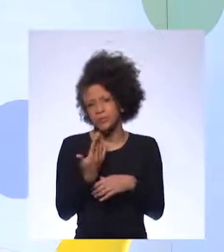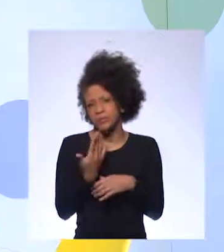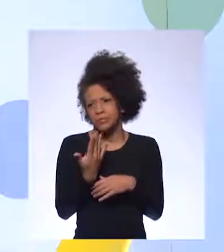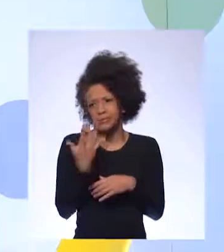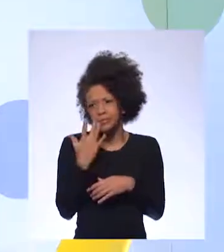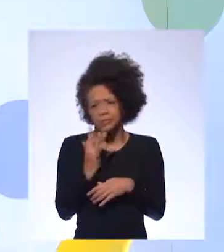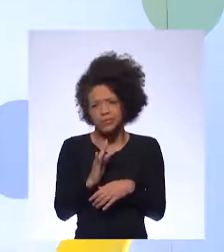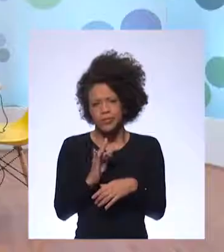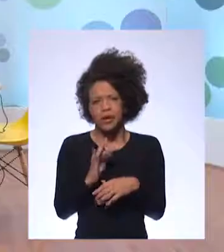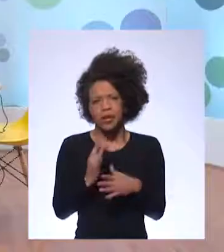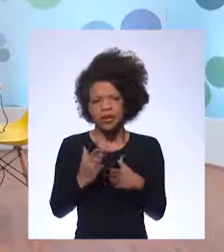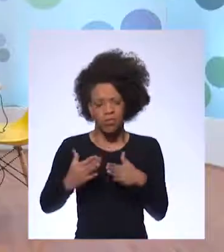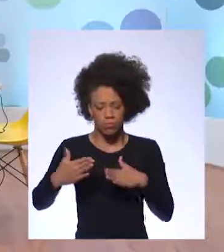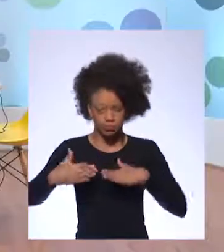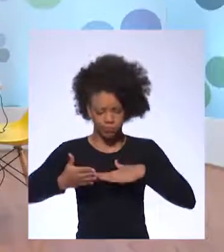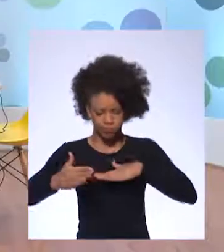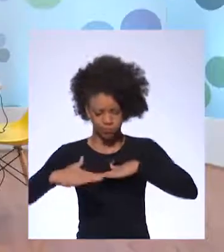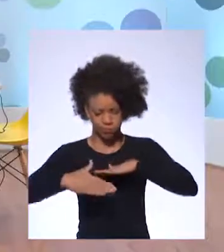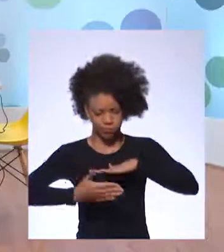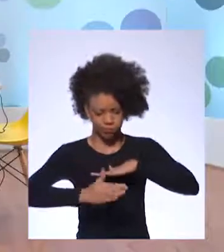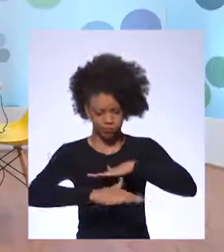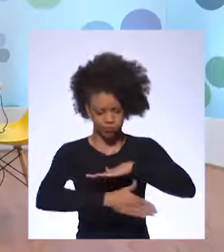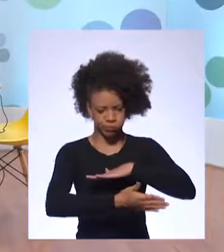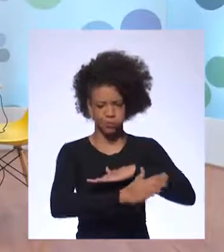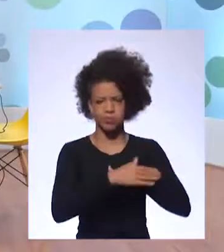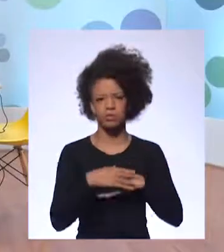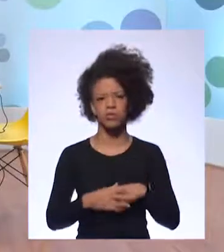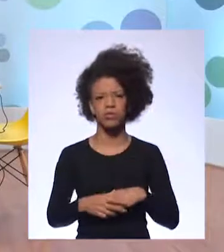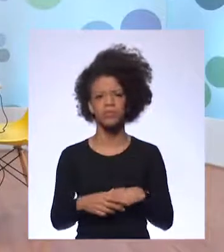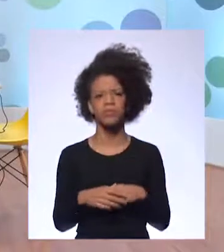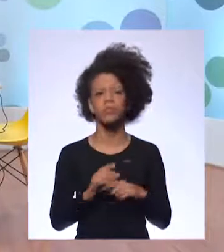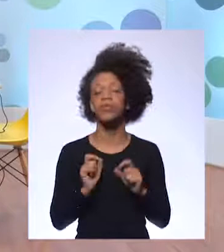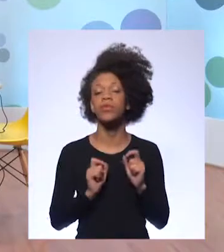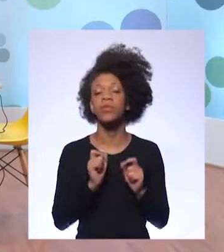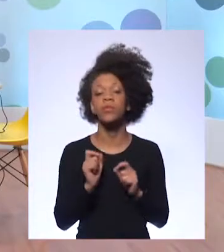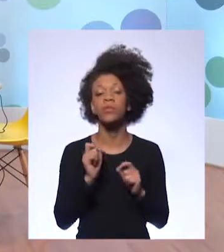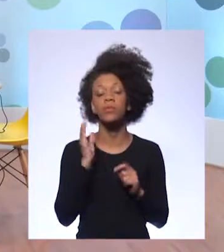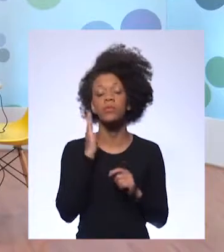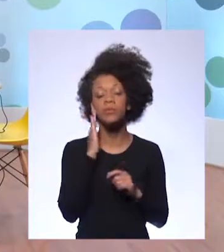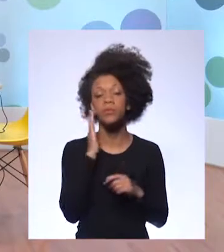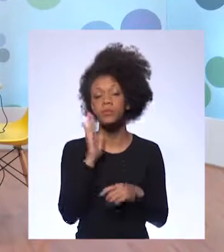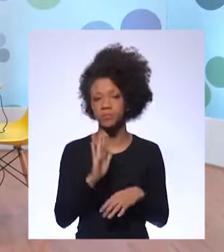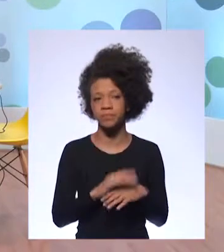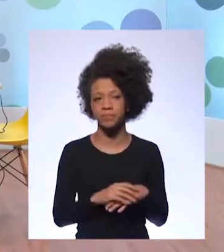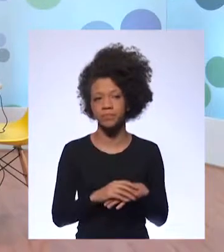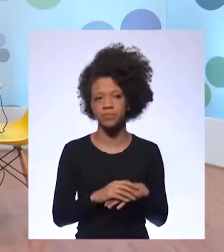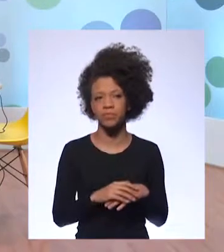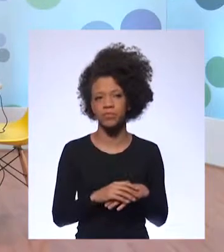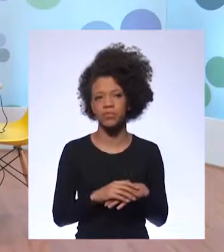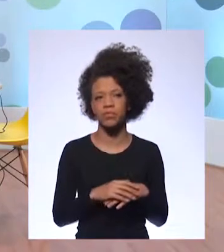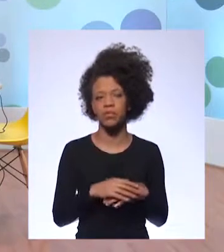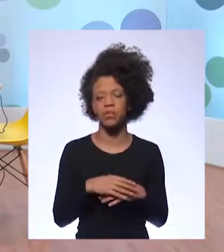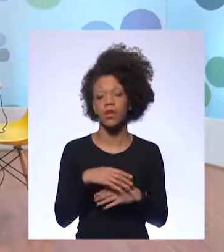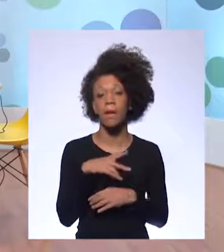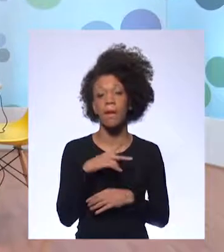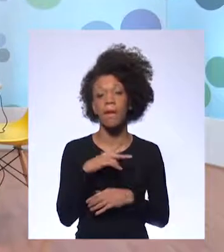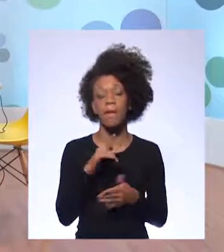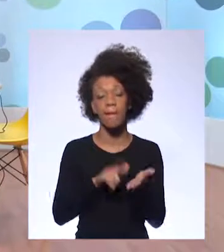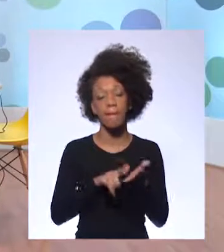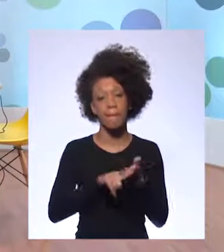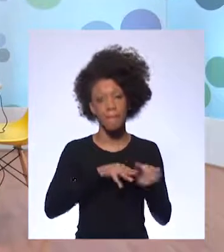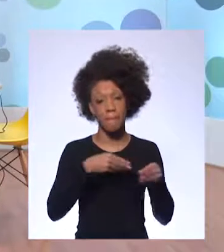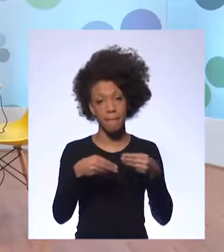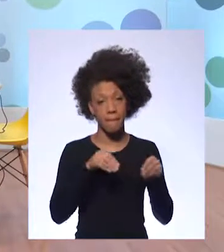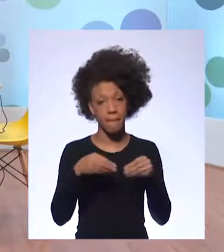rio geralmente eles são em volta assim tem sempre o rio que que eu peguei turma plástico eu tô em casa fiquei procurando eu tinha plástico